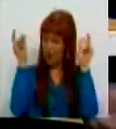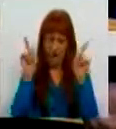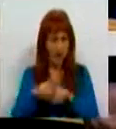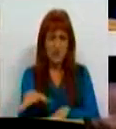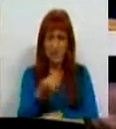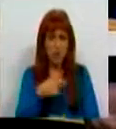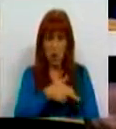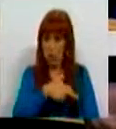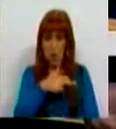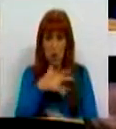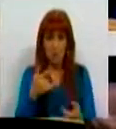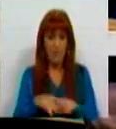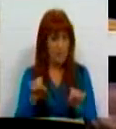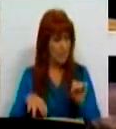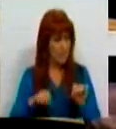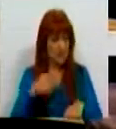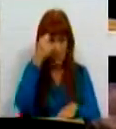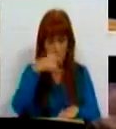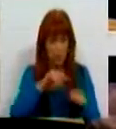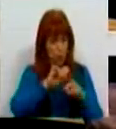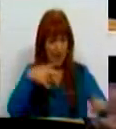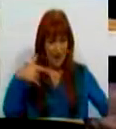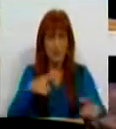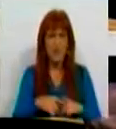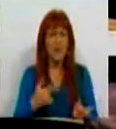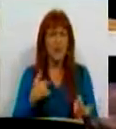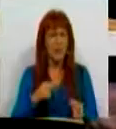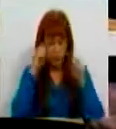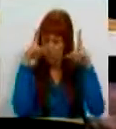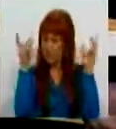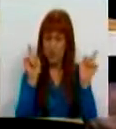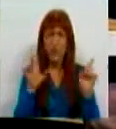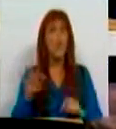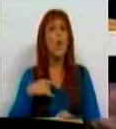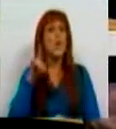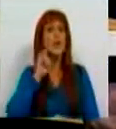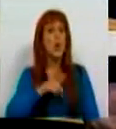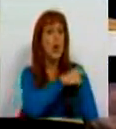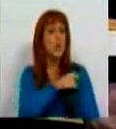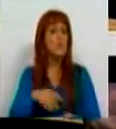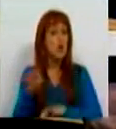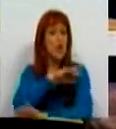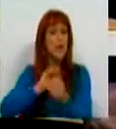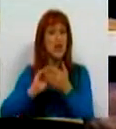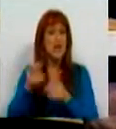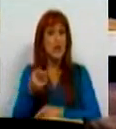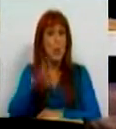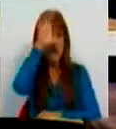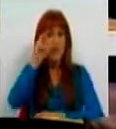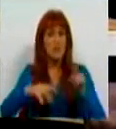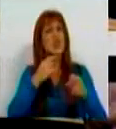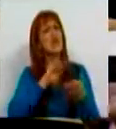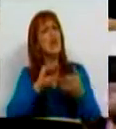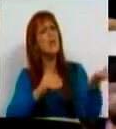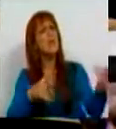para a situação dramática que se passava no Banif. E não despertaram quando a senhora Comissária Europeia escreveu à ex-ministra das Finanças